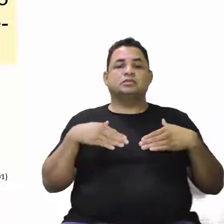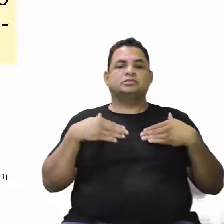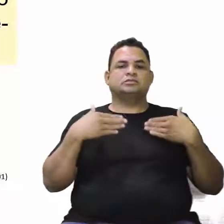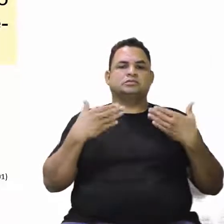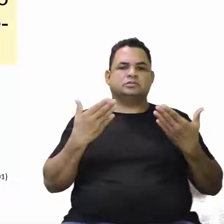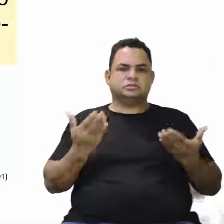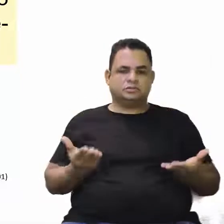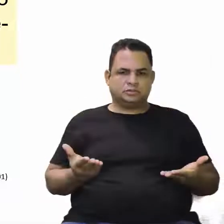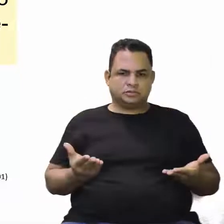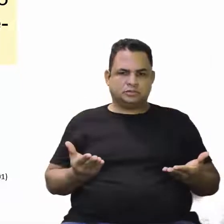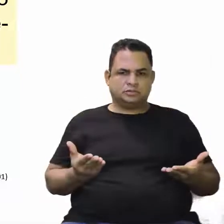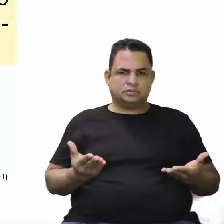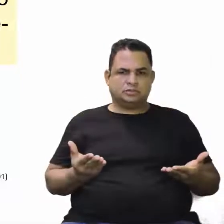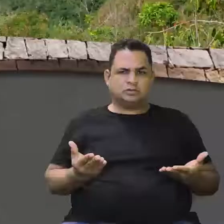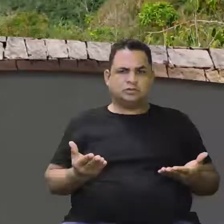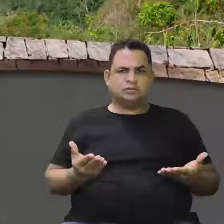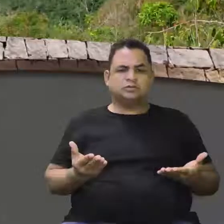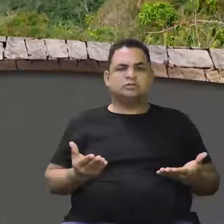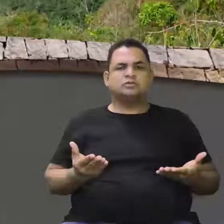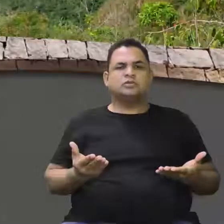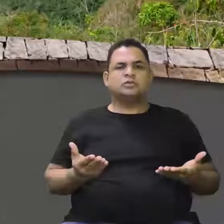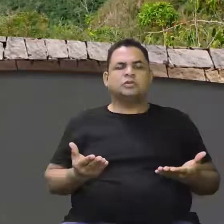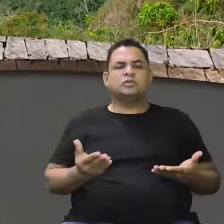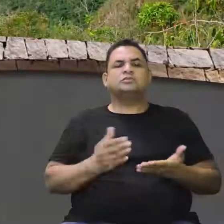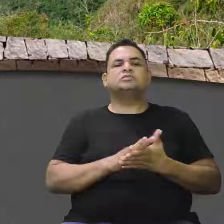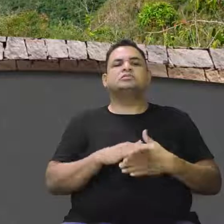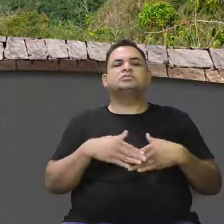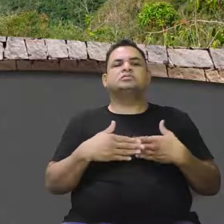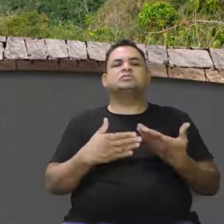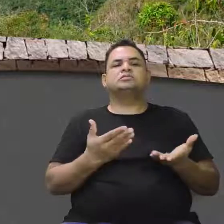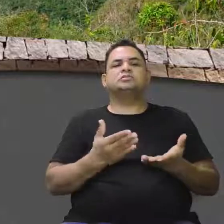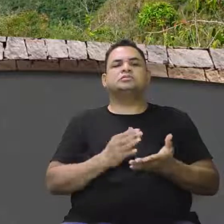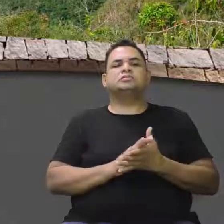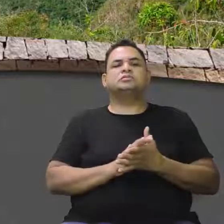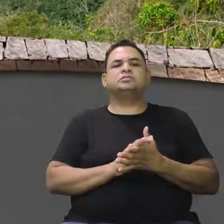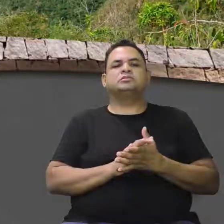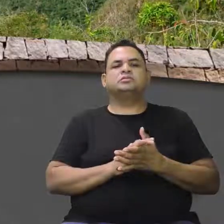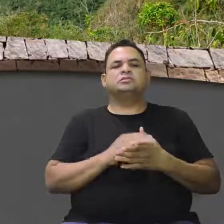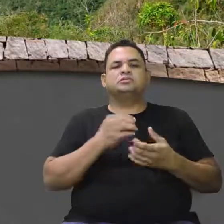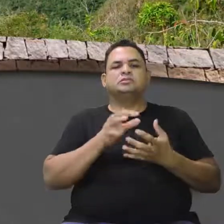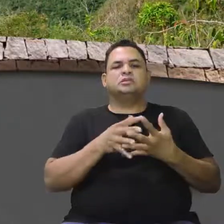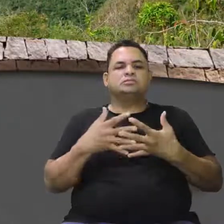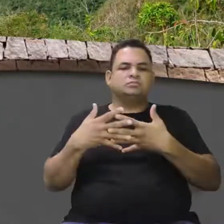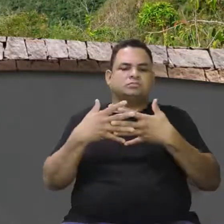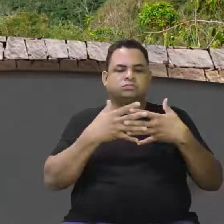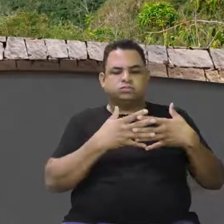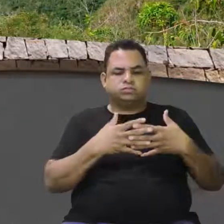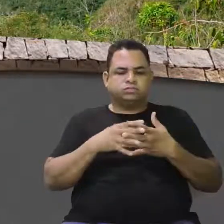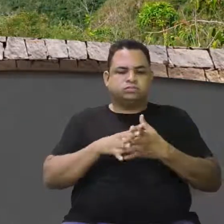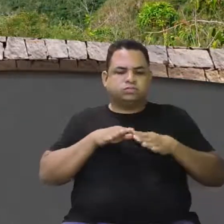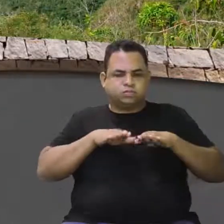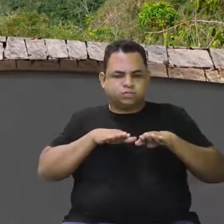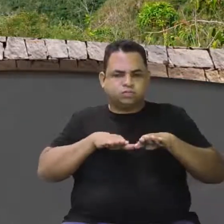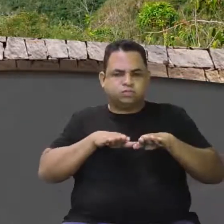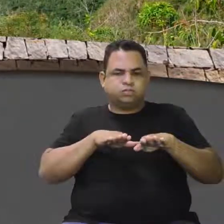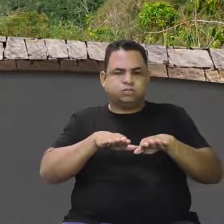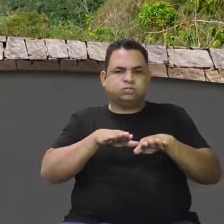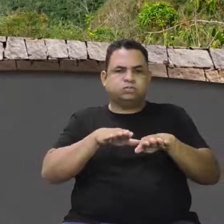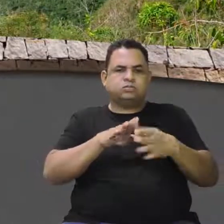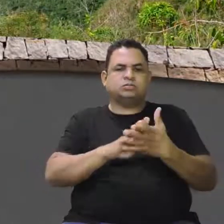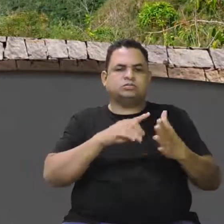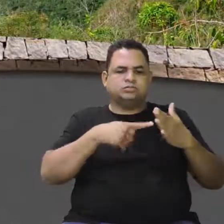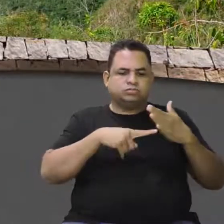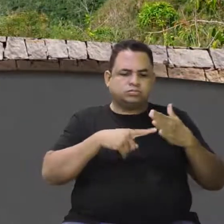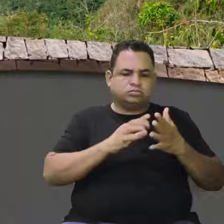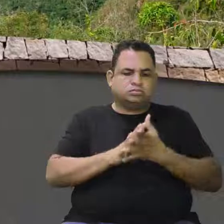momento, vem aqui comigo rapidamente, a partir do momento que o trator chegou lá no campo, o